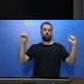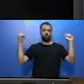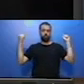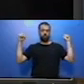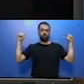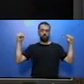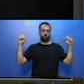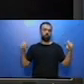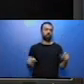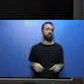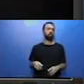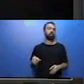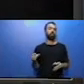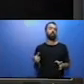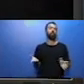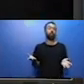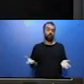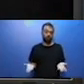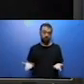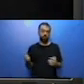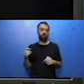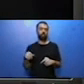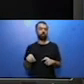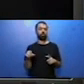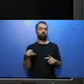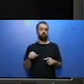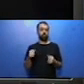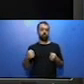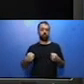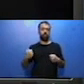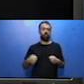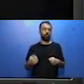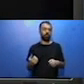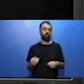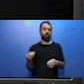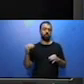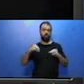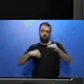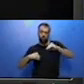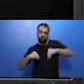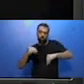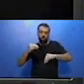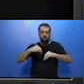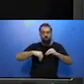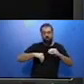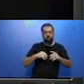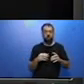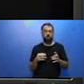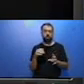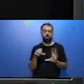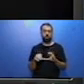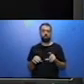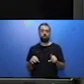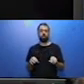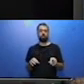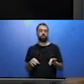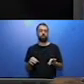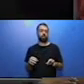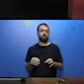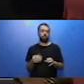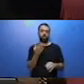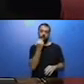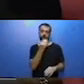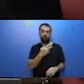as refeições do dia a dia, de forma equilibrada, uma variedade de alimentos dos 3 grupos. Quais são